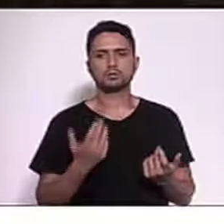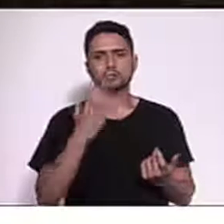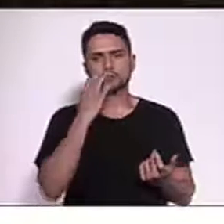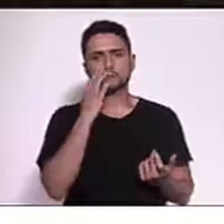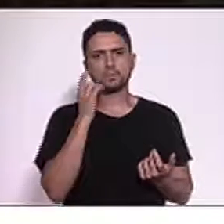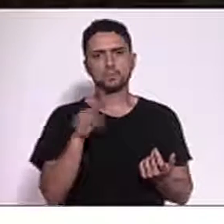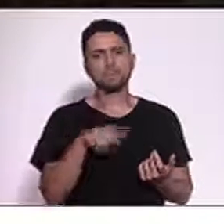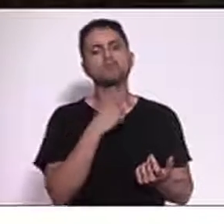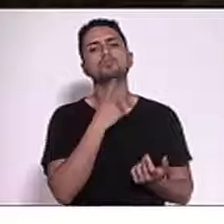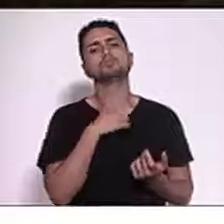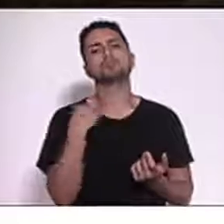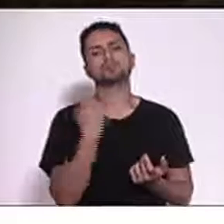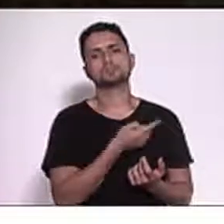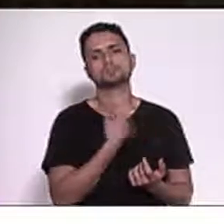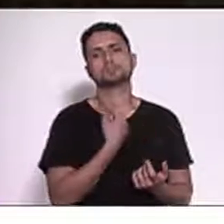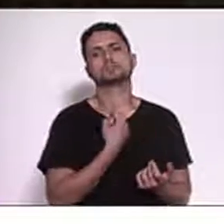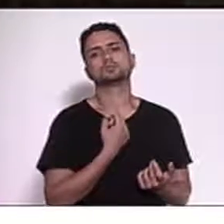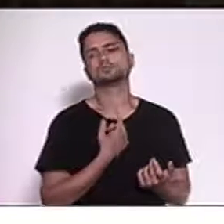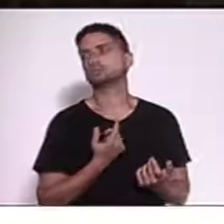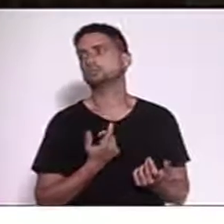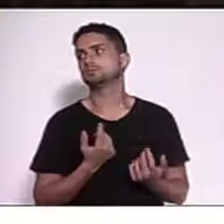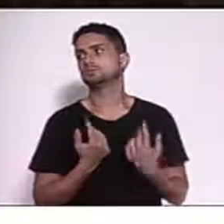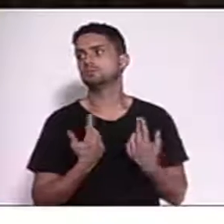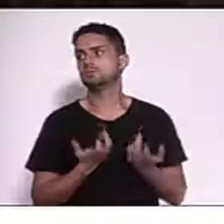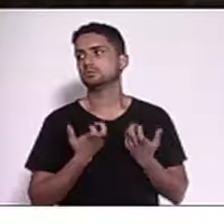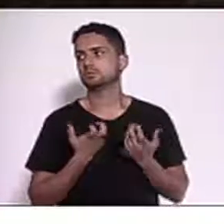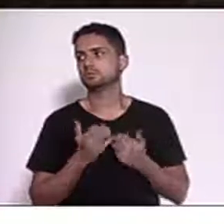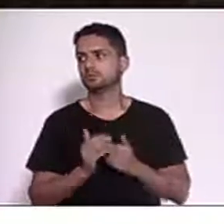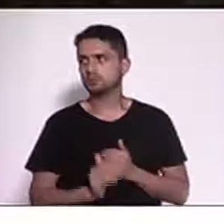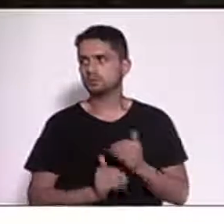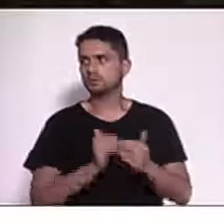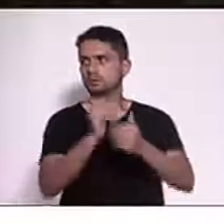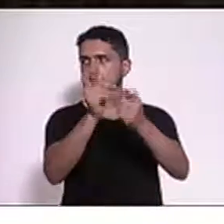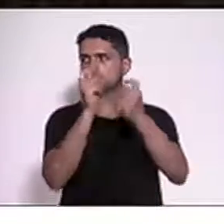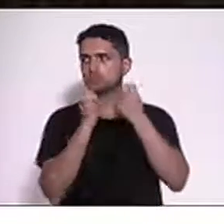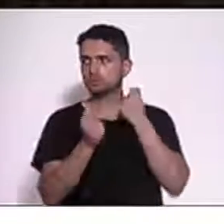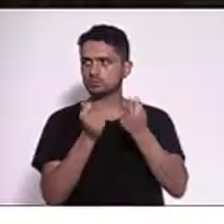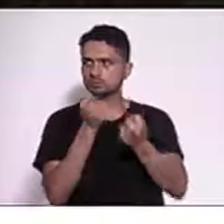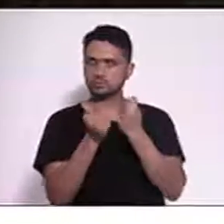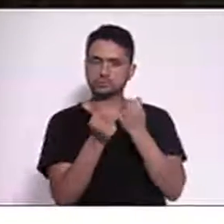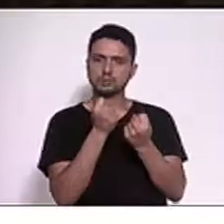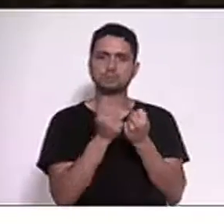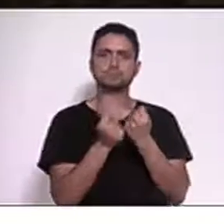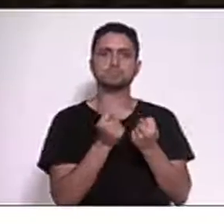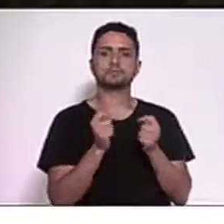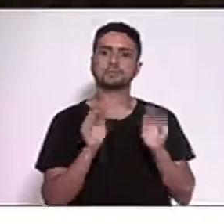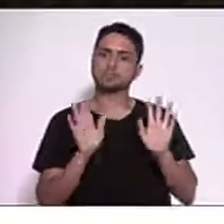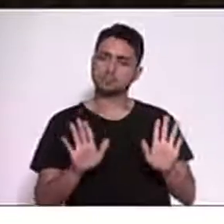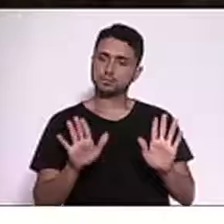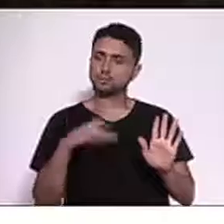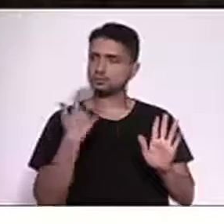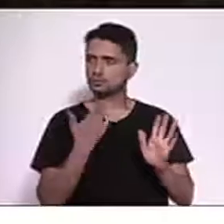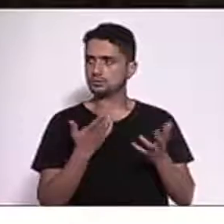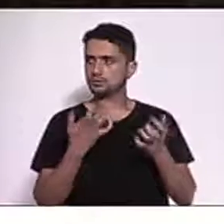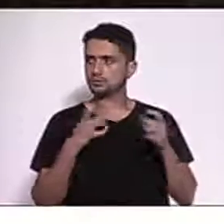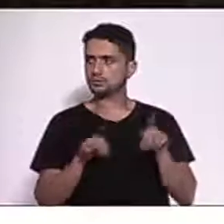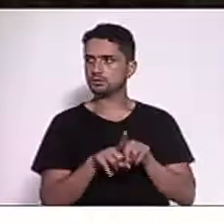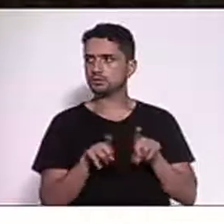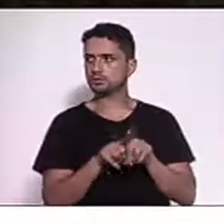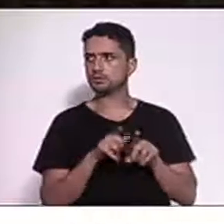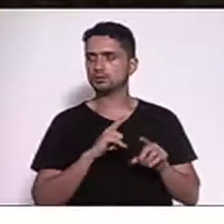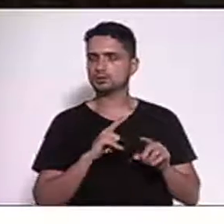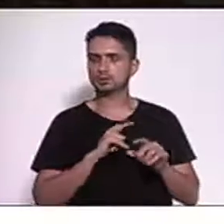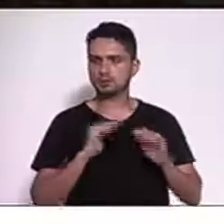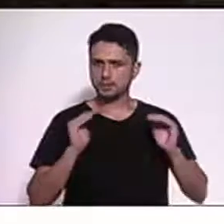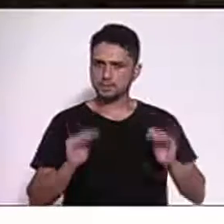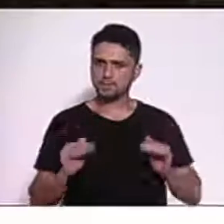nós queremos. Nós queremos o desenvolvimento econômico, mas nós queremos que haja